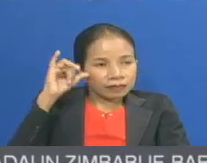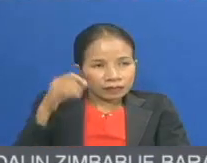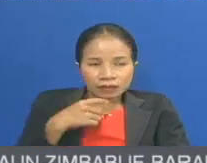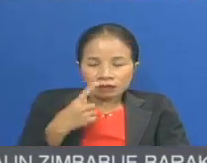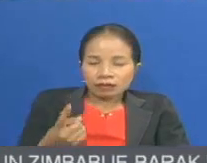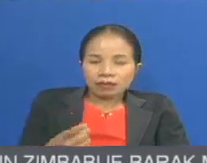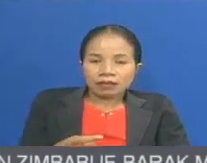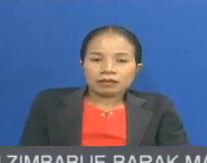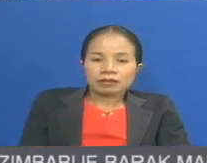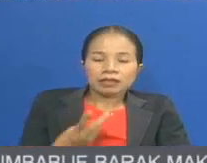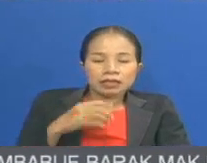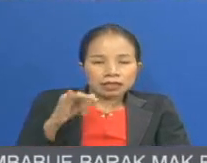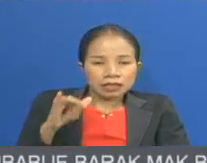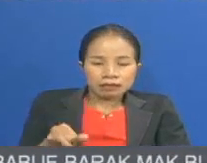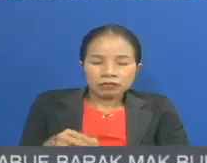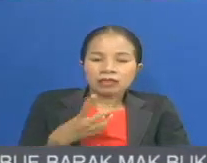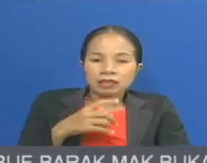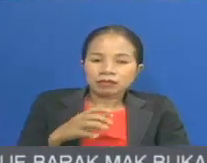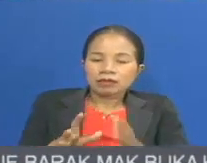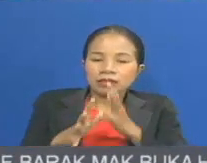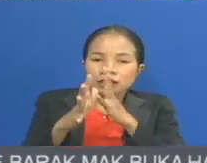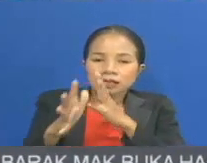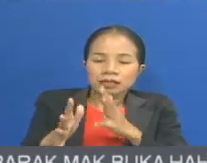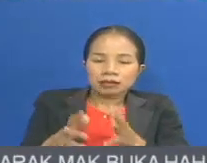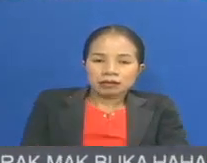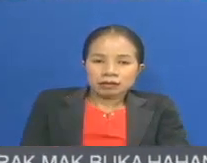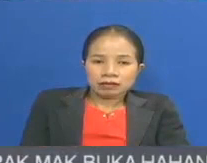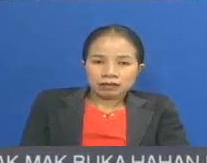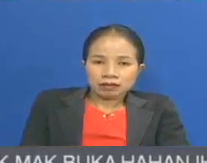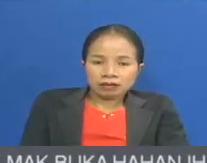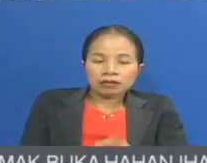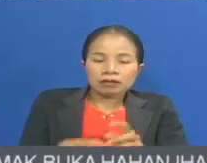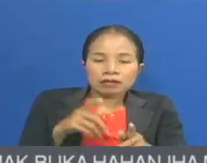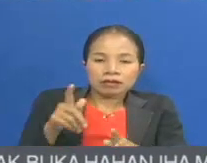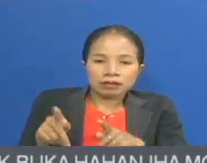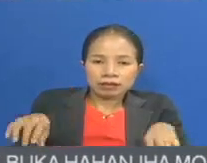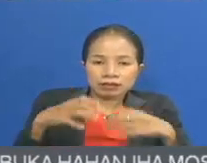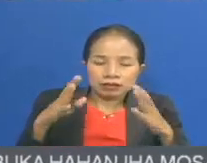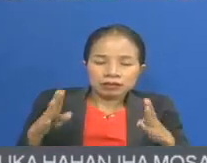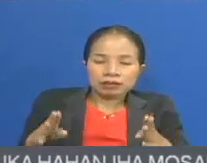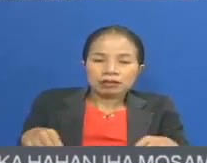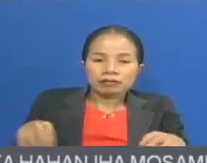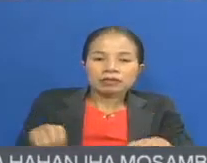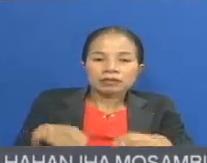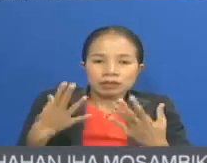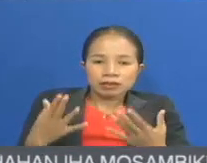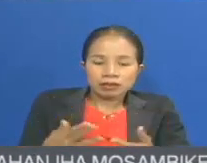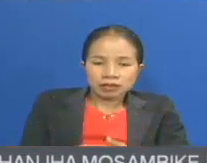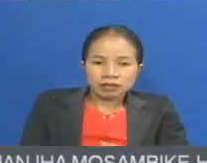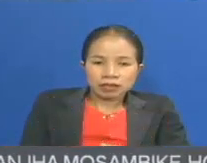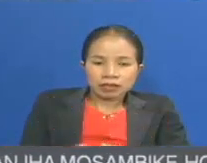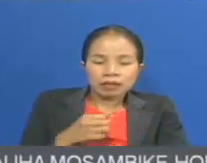paisa dili mos tan dili mos antira naru plus ni be haula tener este en servicio no sama que a mi ilegal mos tan am